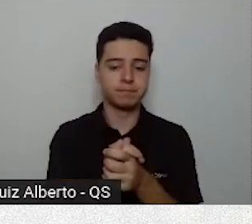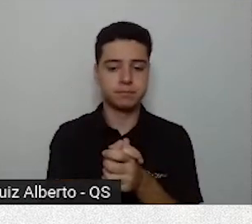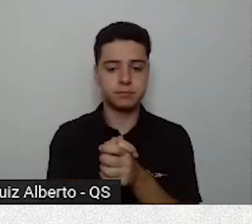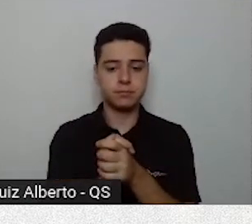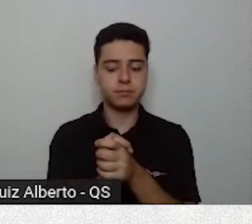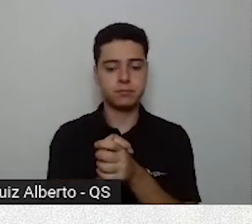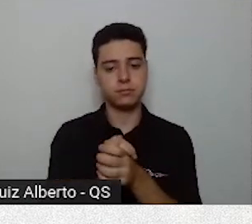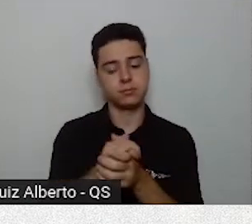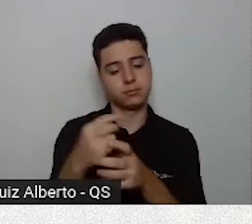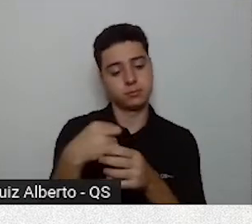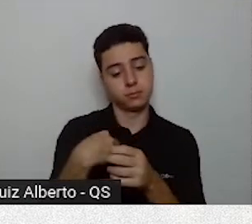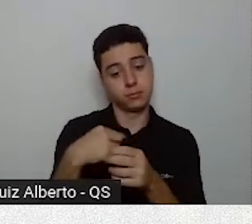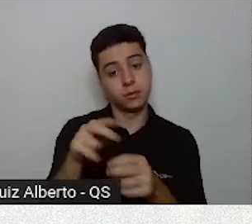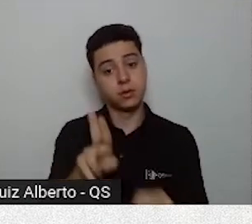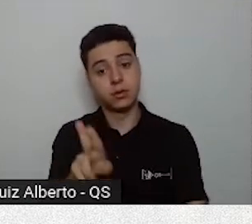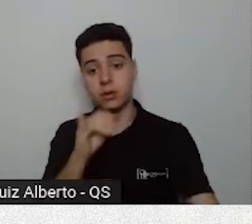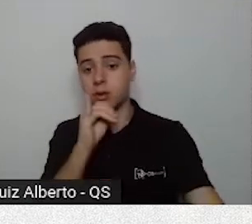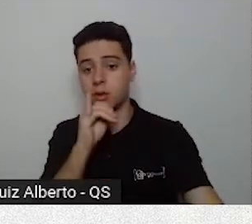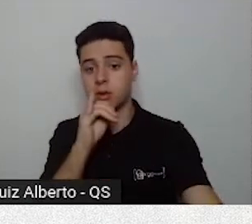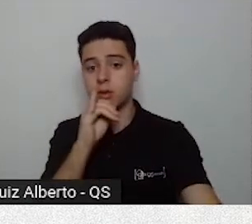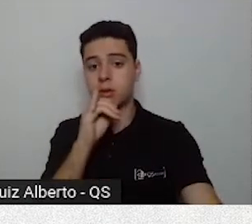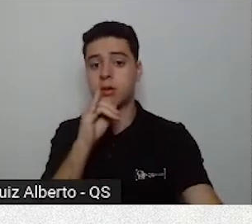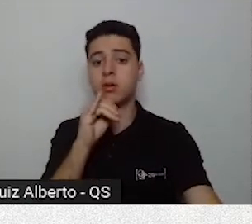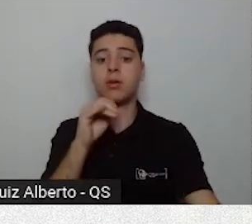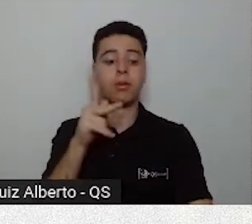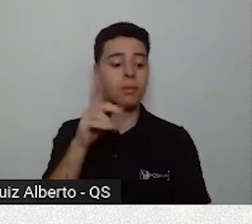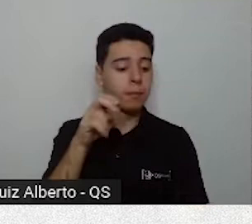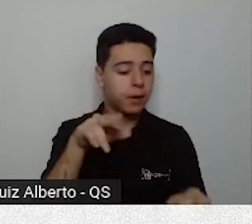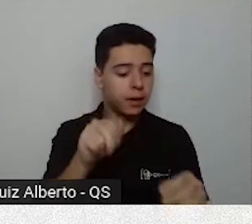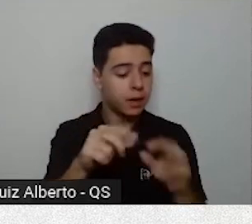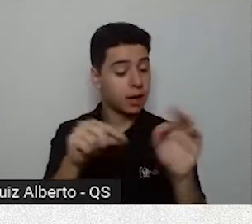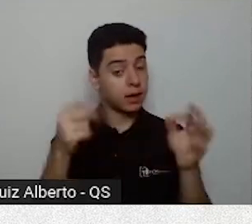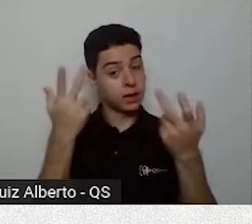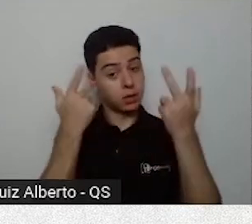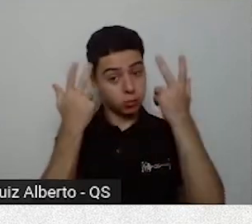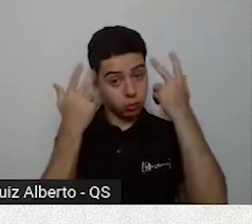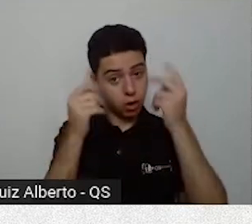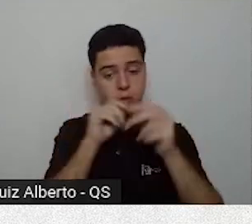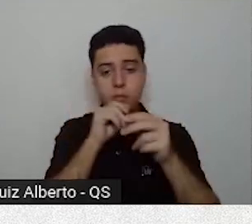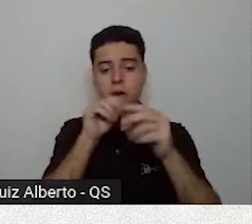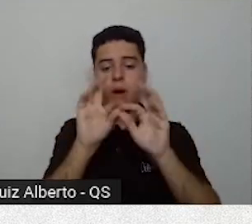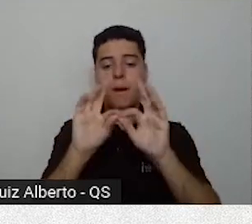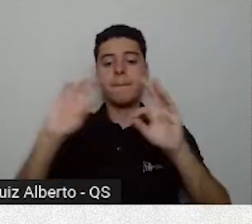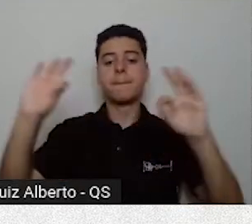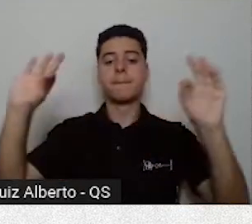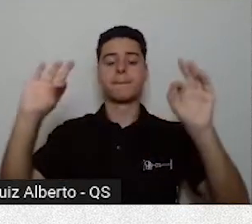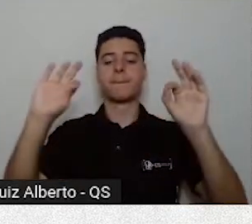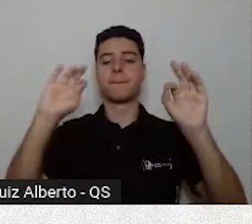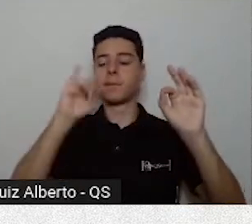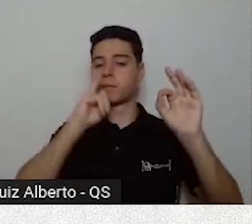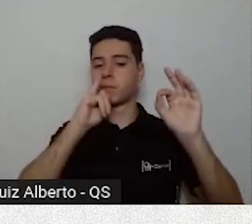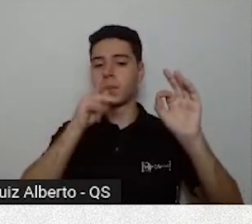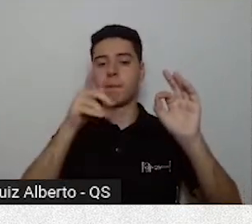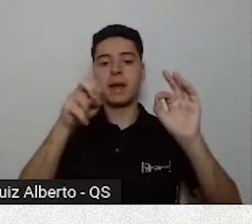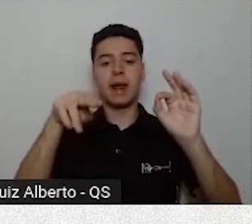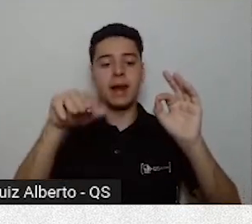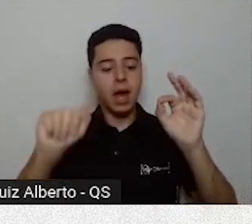Eu usei um bico de pena com uma pena natural, então eu cortei a pontinha da